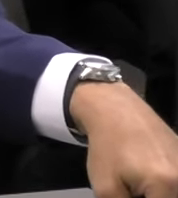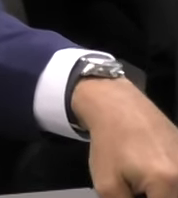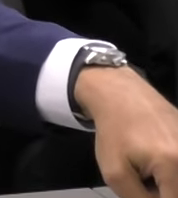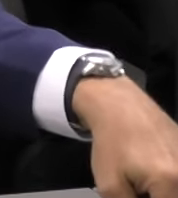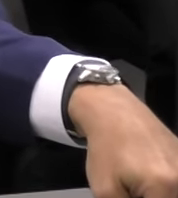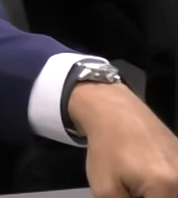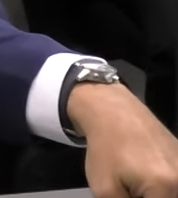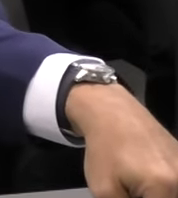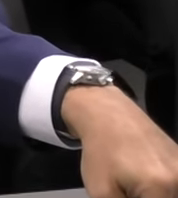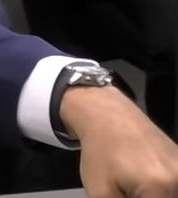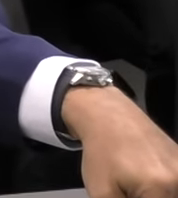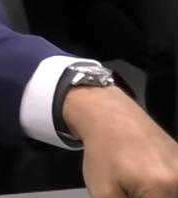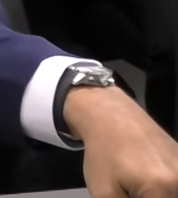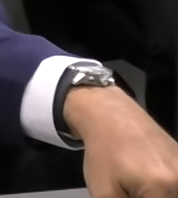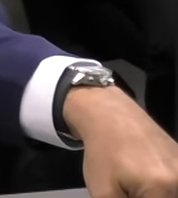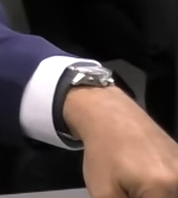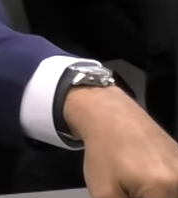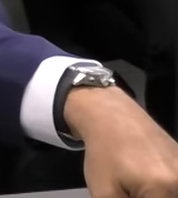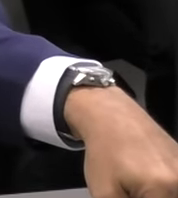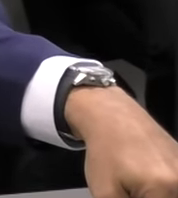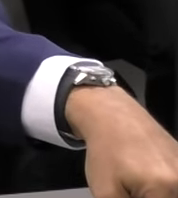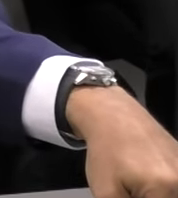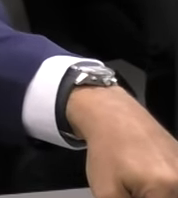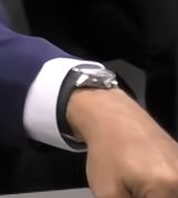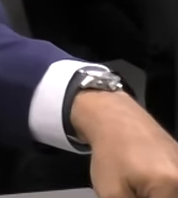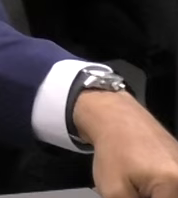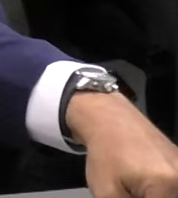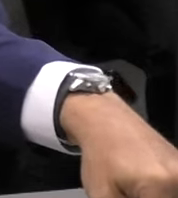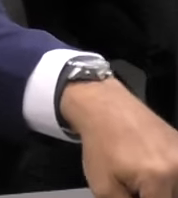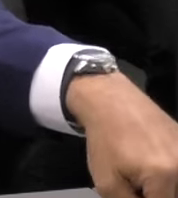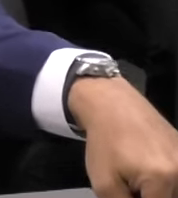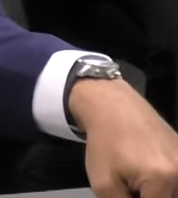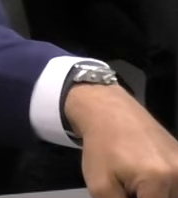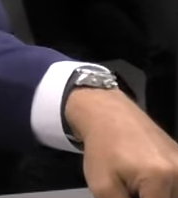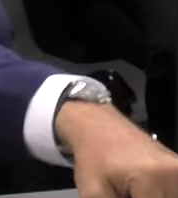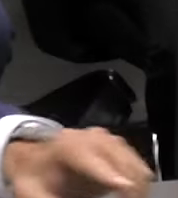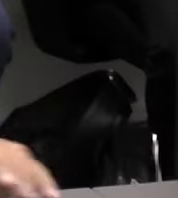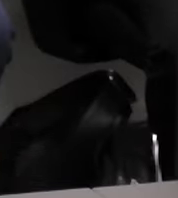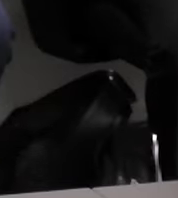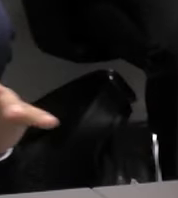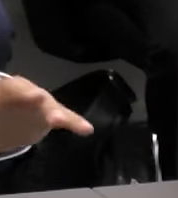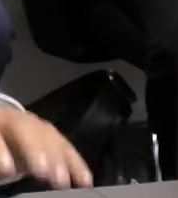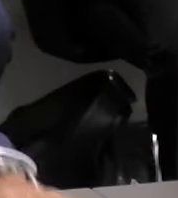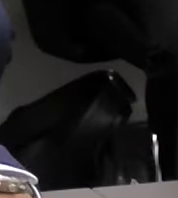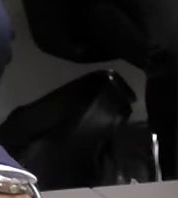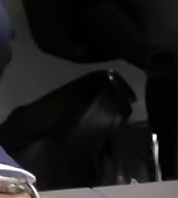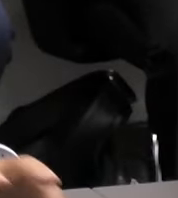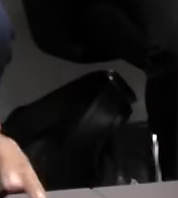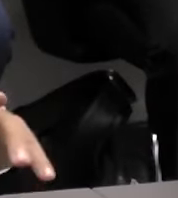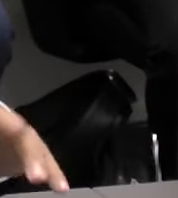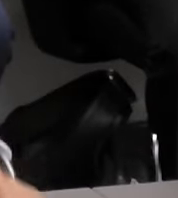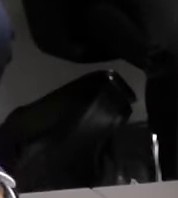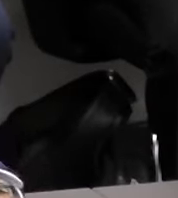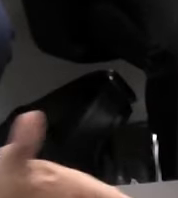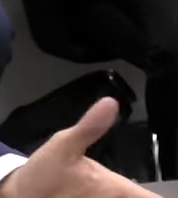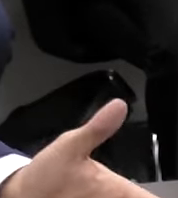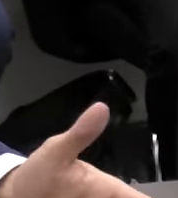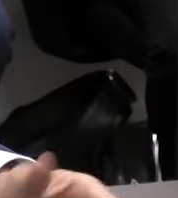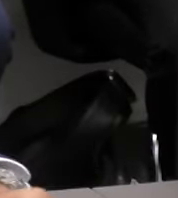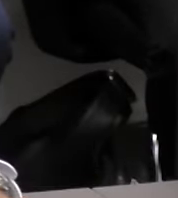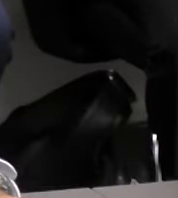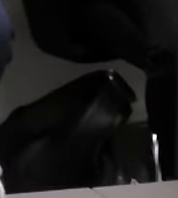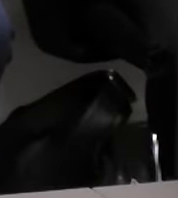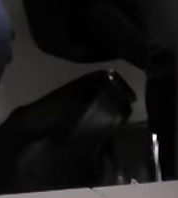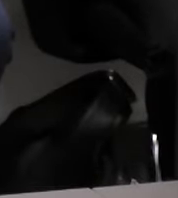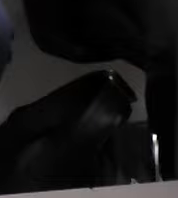abordagem do policial militar muitos colegas meus que é absurdo absurdo falei não não é um